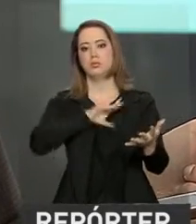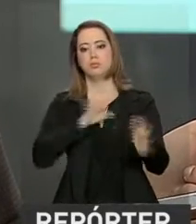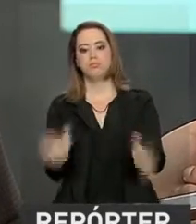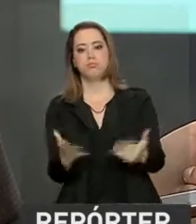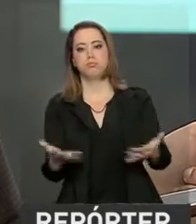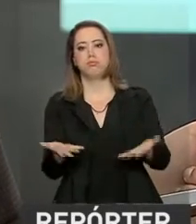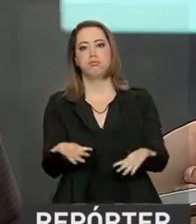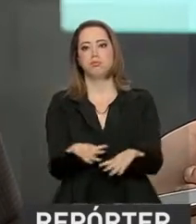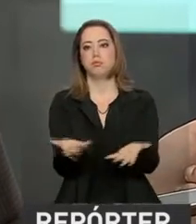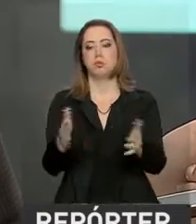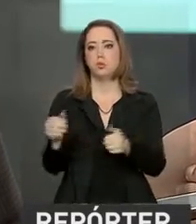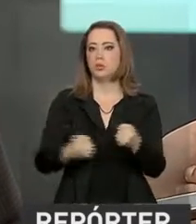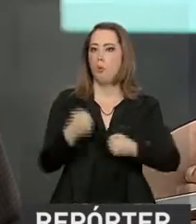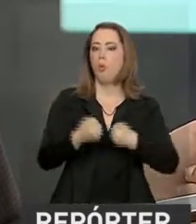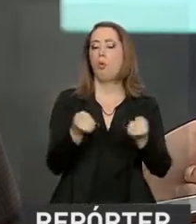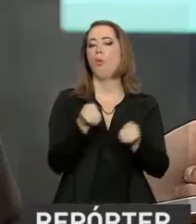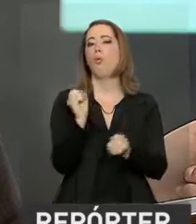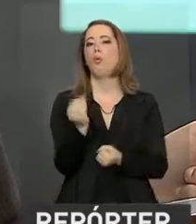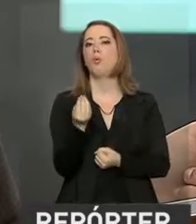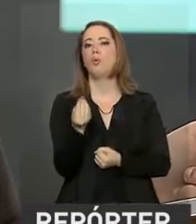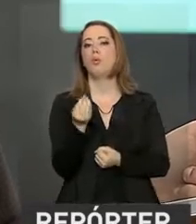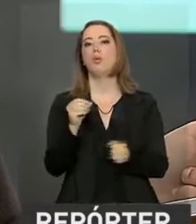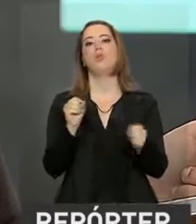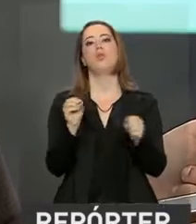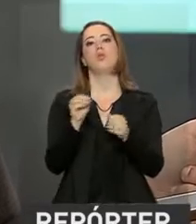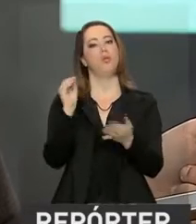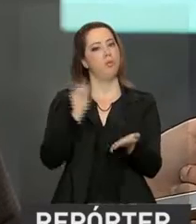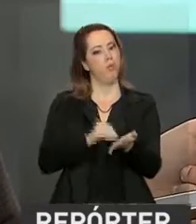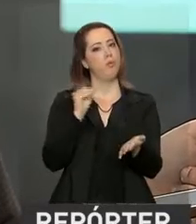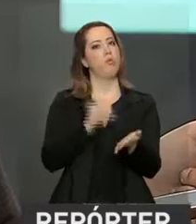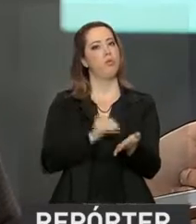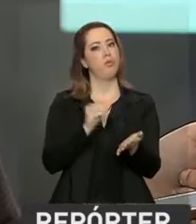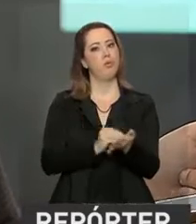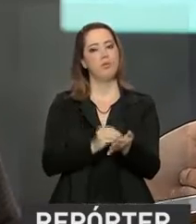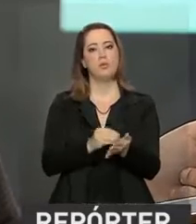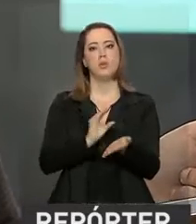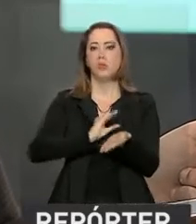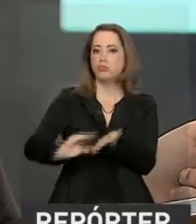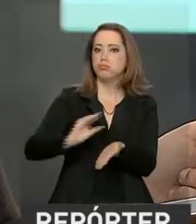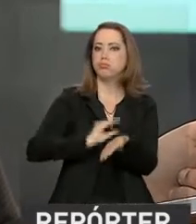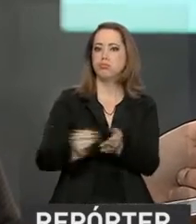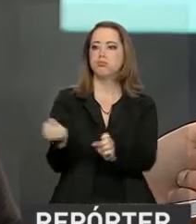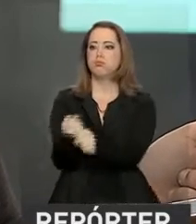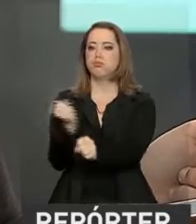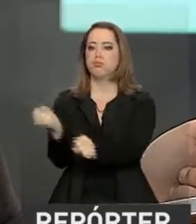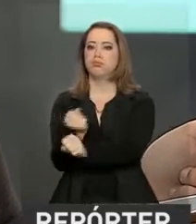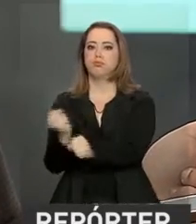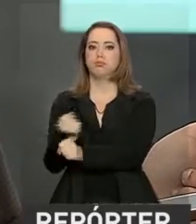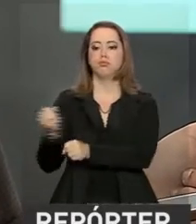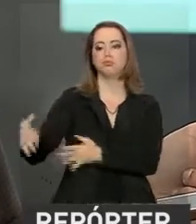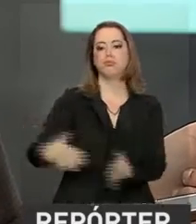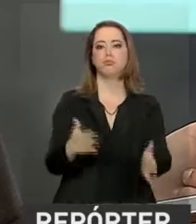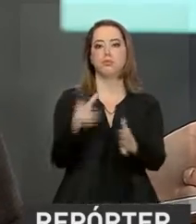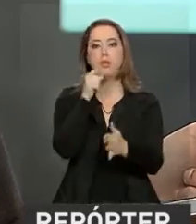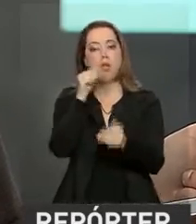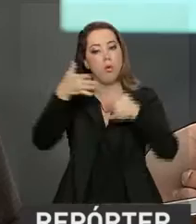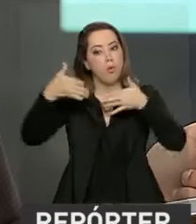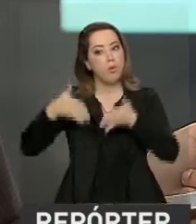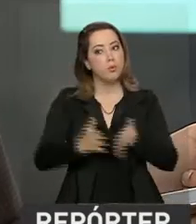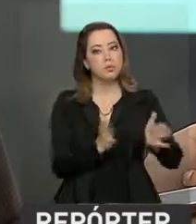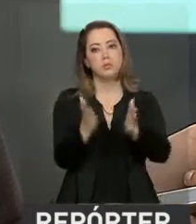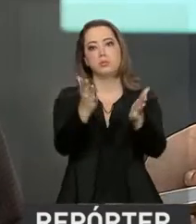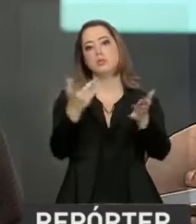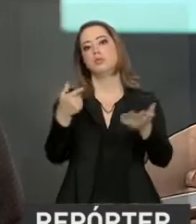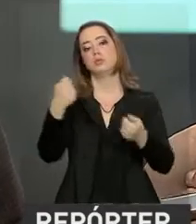produção, a falta de um investimento maior em rodovias, em ferrovias, em portos, enfim, são detalhes